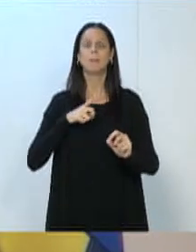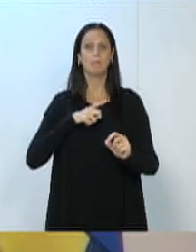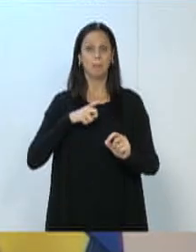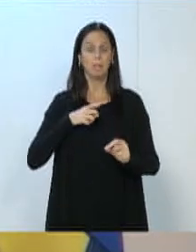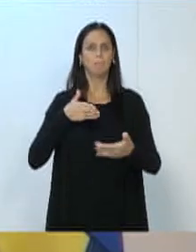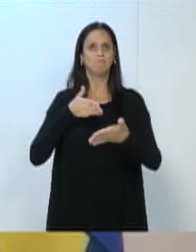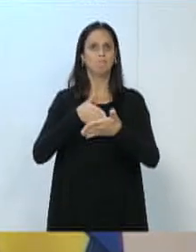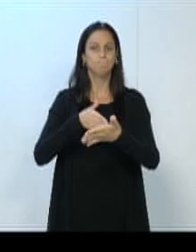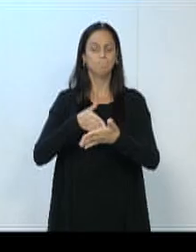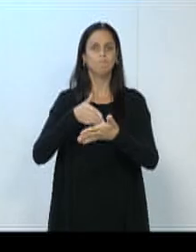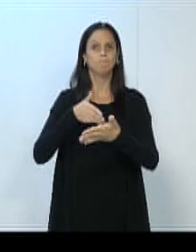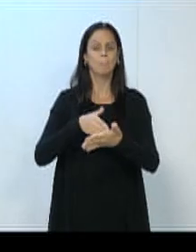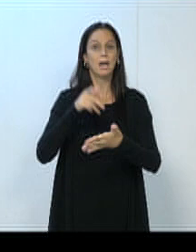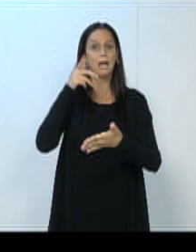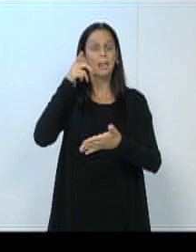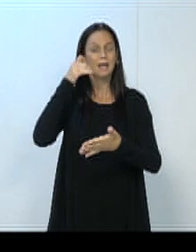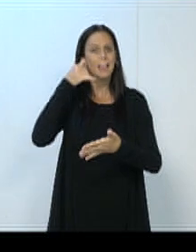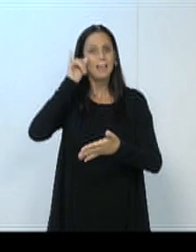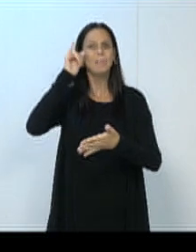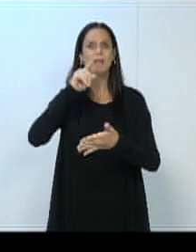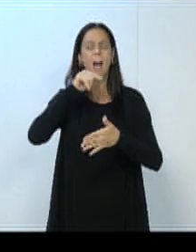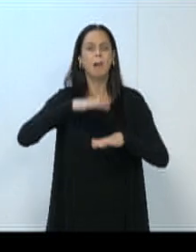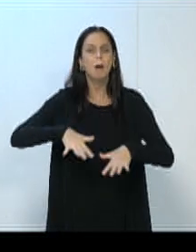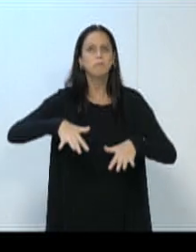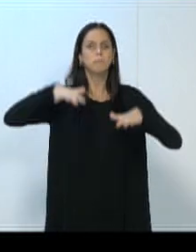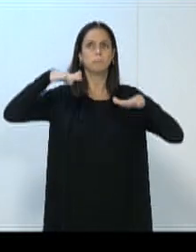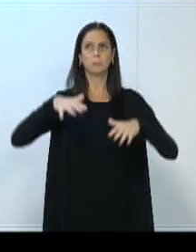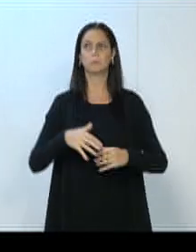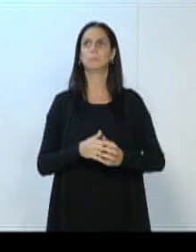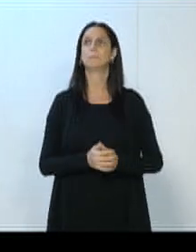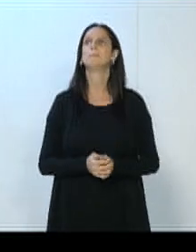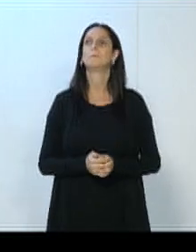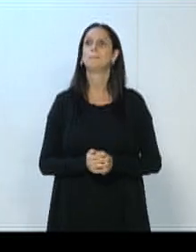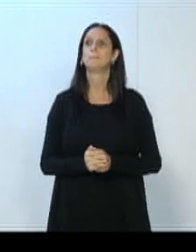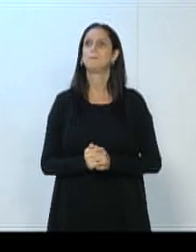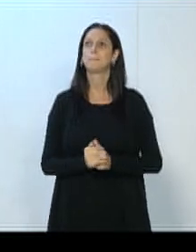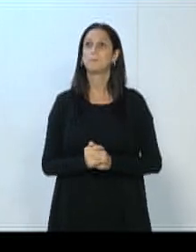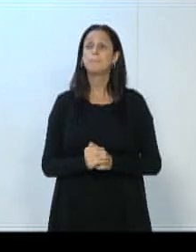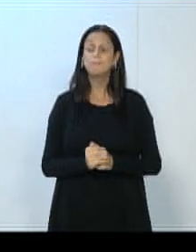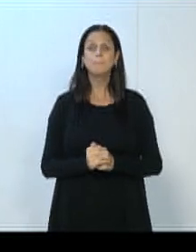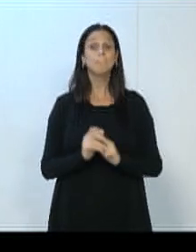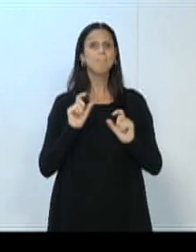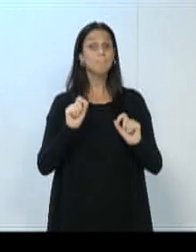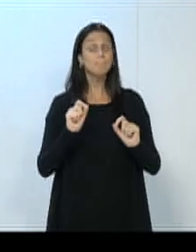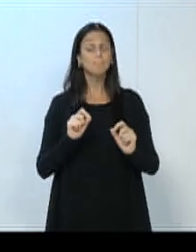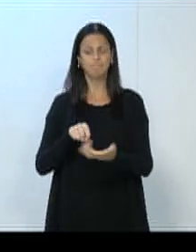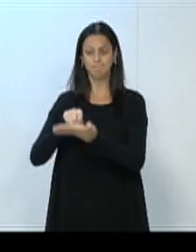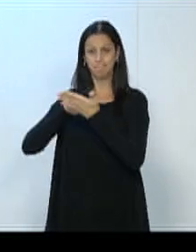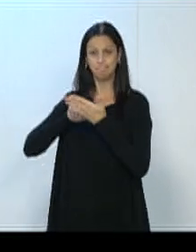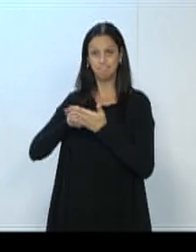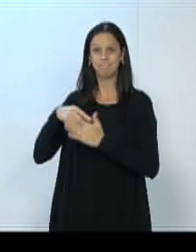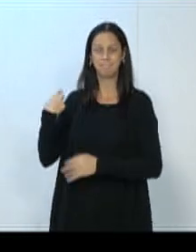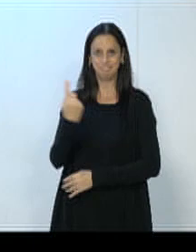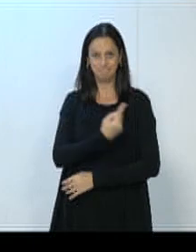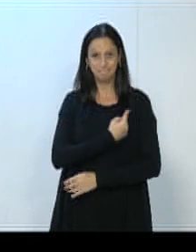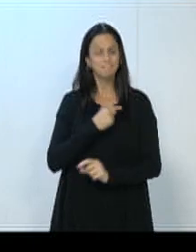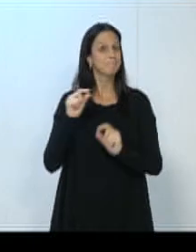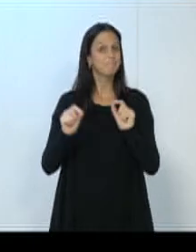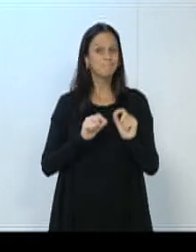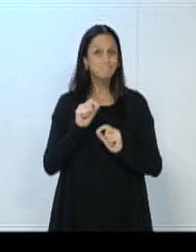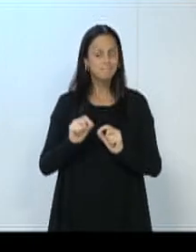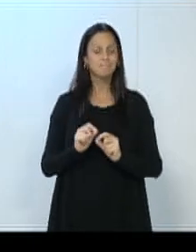prevenção aqui na nossa região e uma das da que foi apresentada para nós que